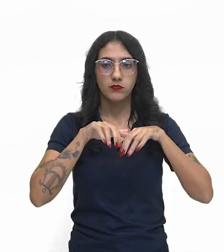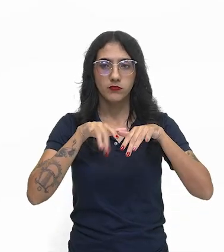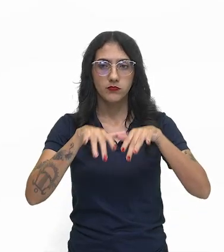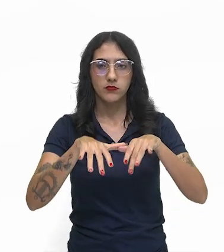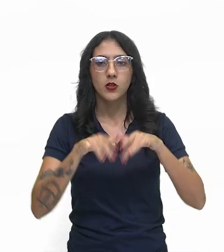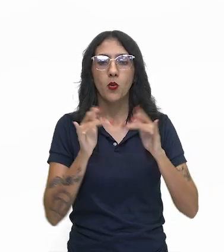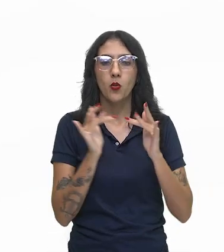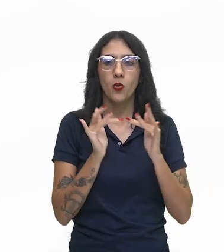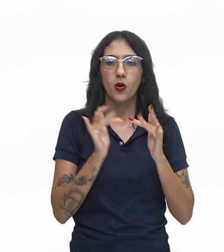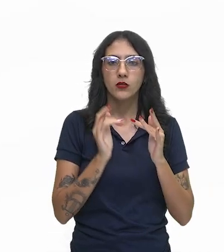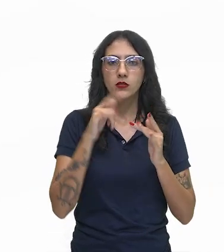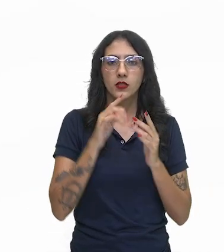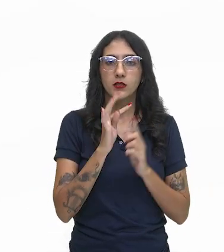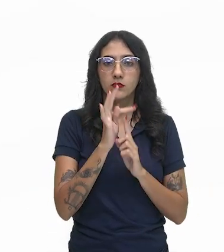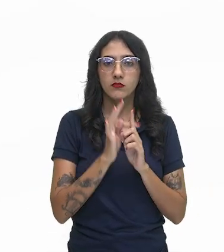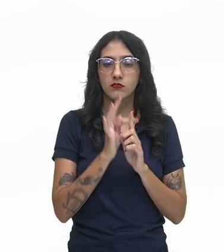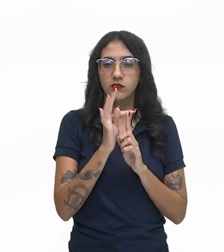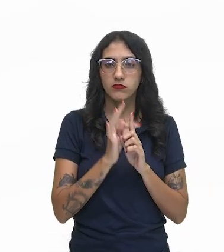térmica,